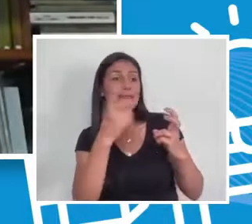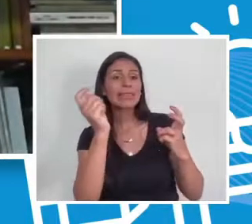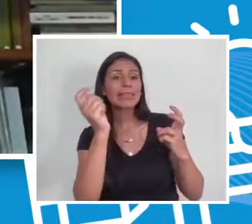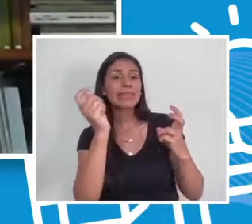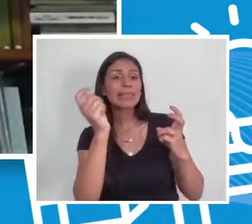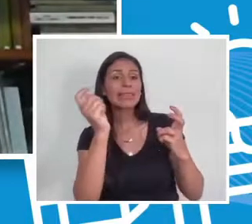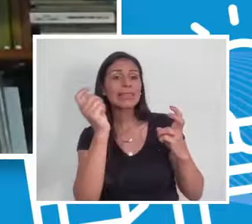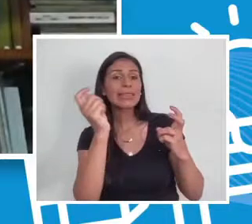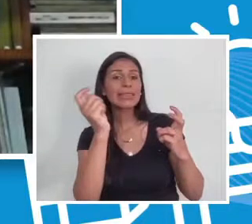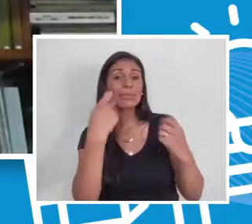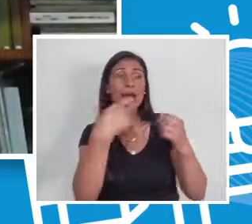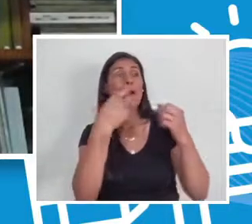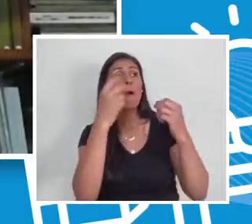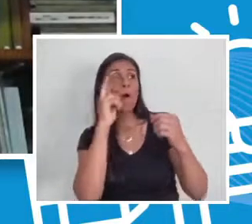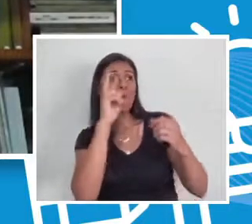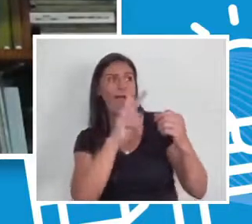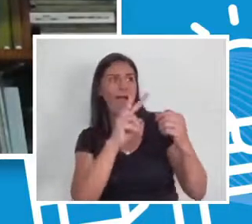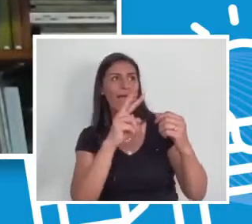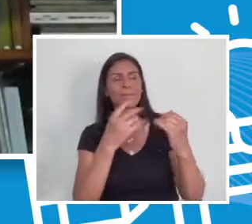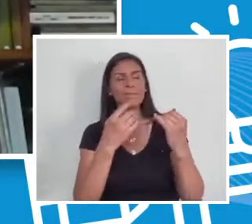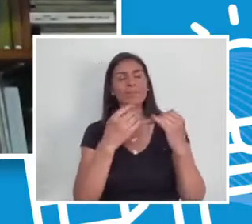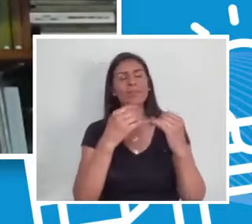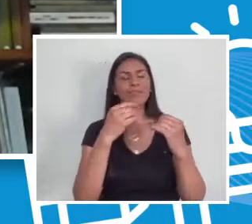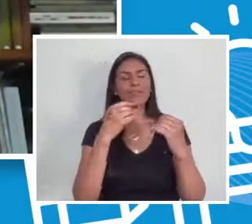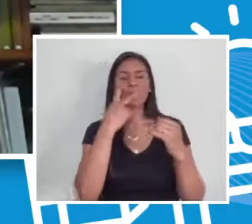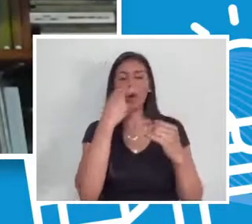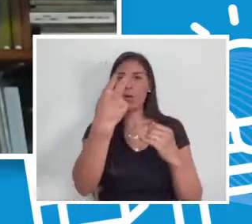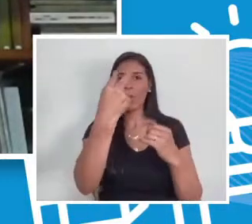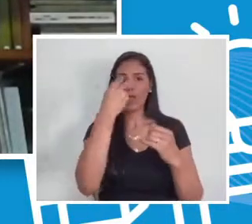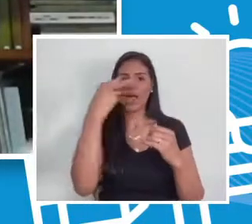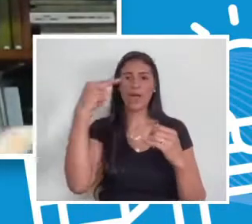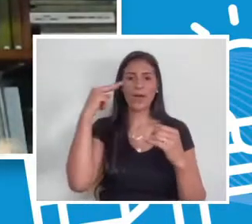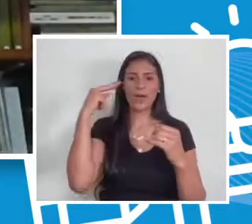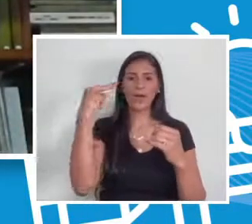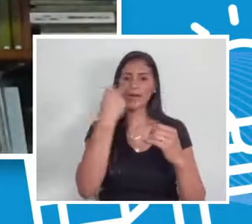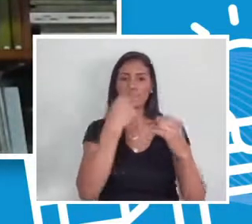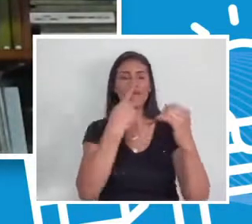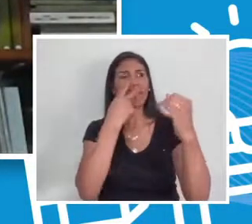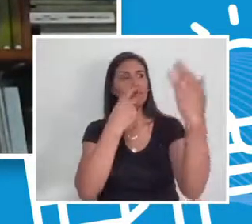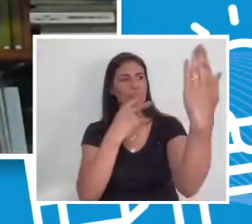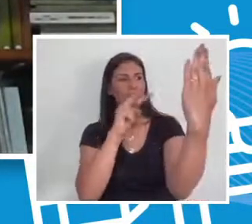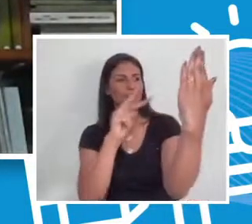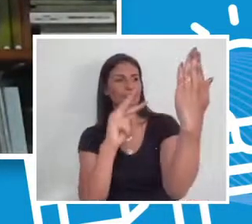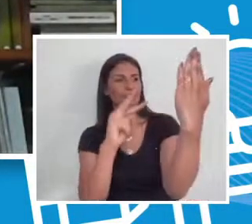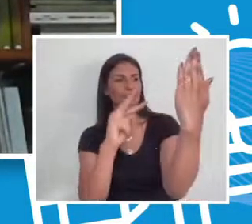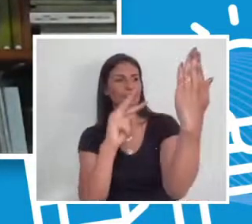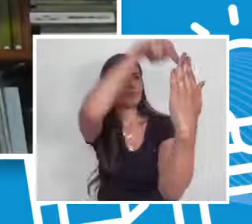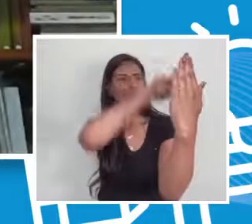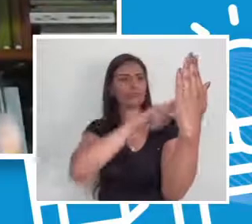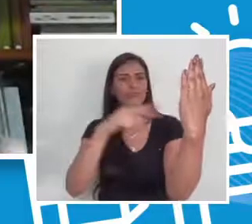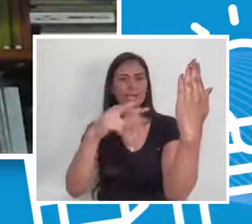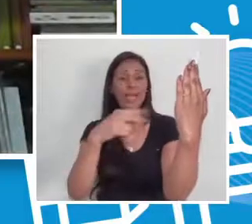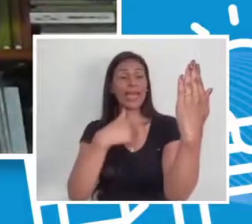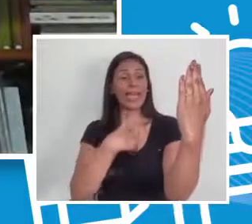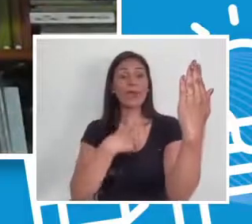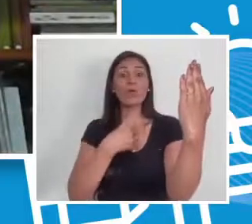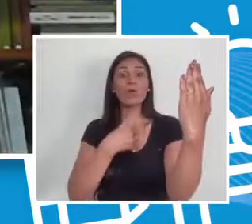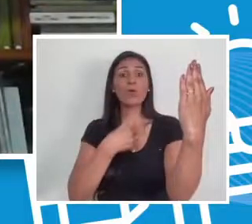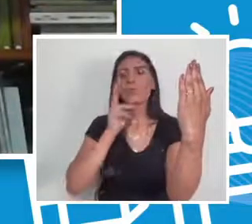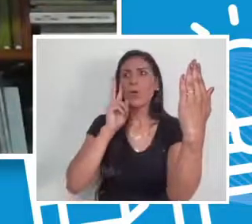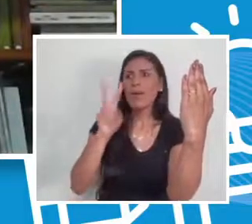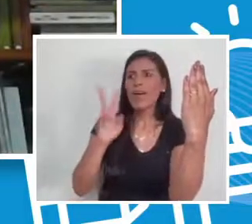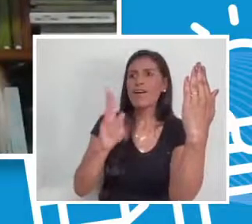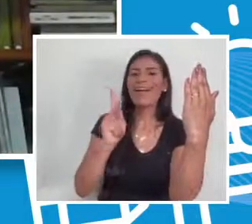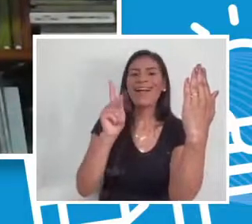para eu reconhecer a Kátia, eu tenho que reconhecê-la olhando pelo lado esquerdo, pelo lado direito,